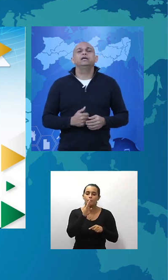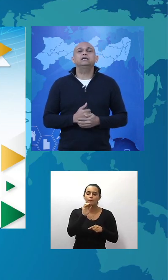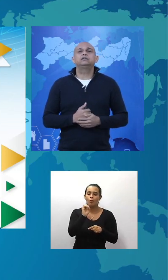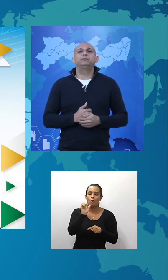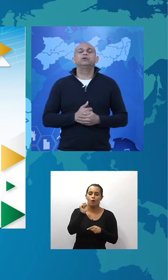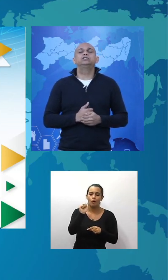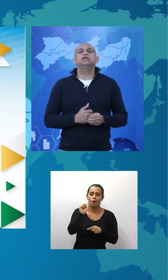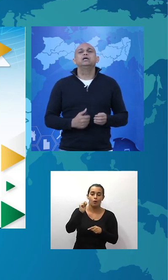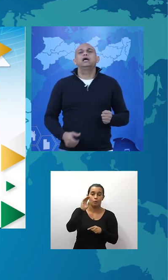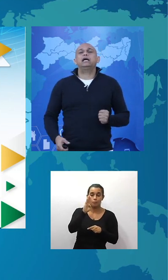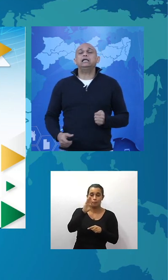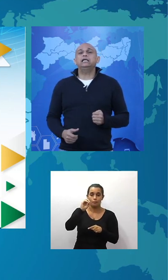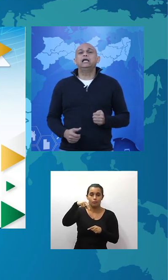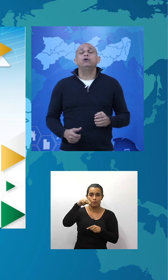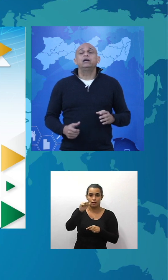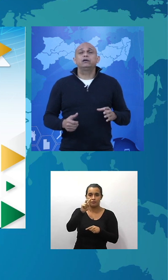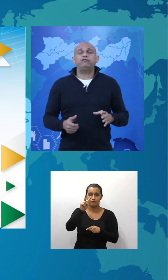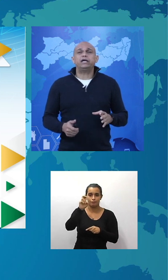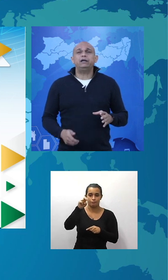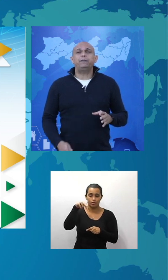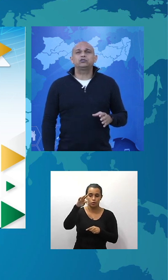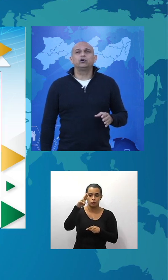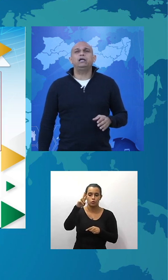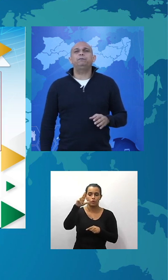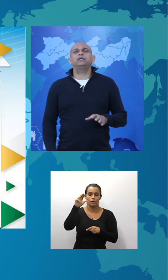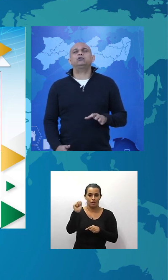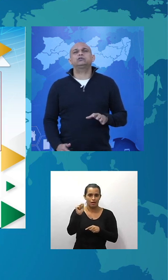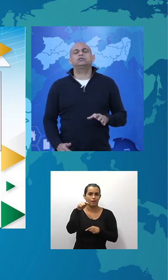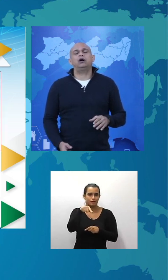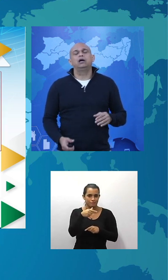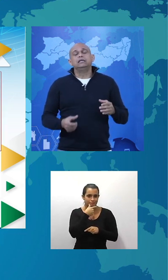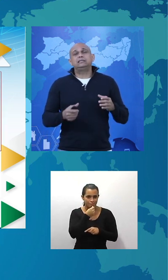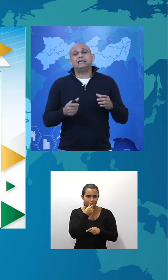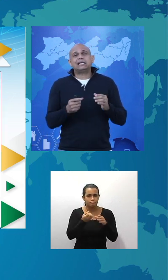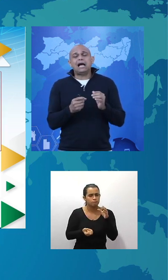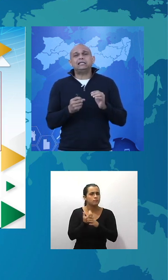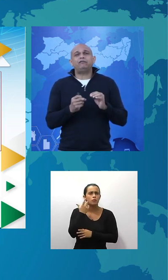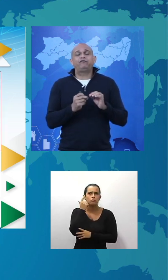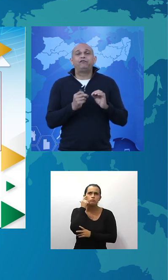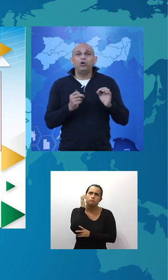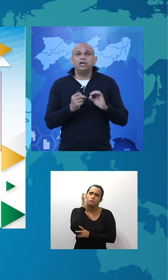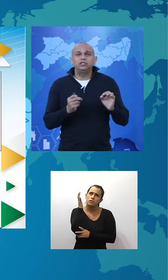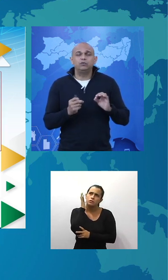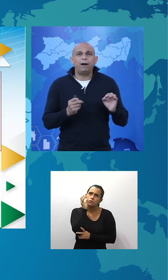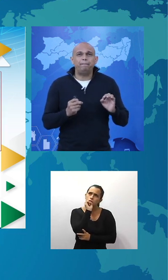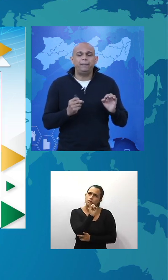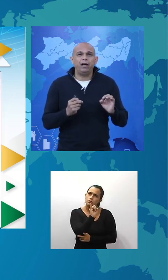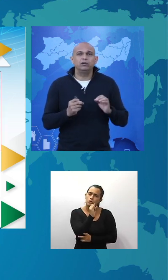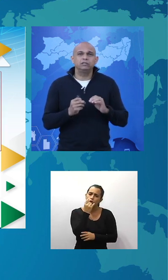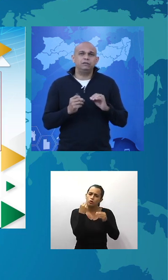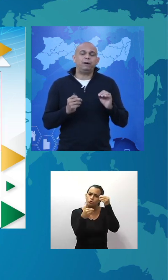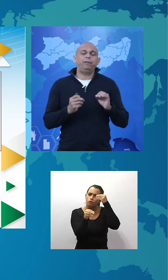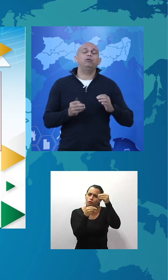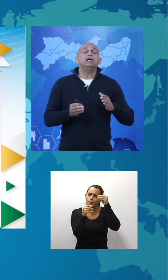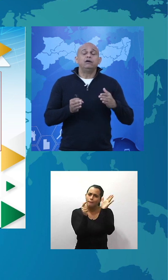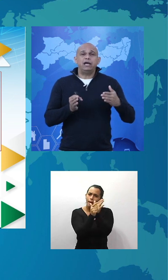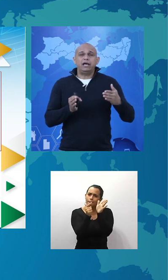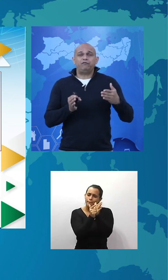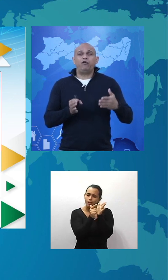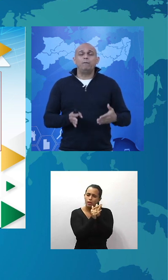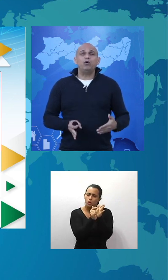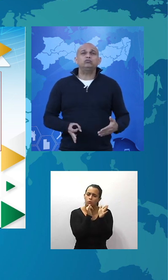eu tenho uma garrafa plástica aí que não tem uma forma exata de um cilindro, mas ela tem o corpo